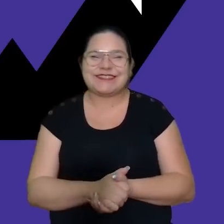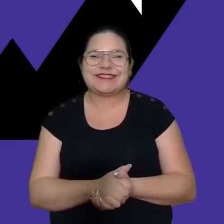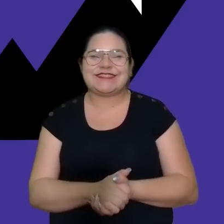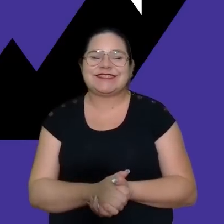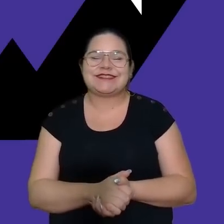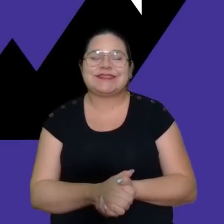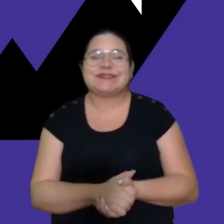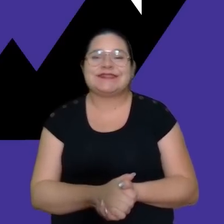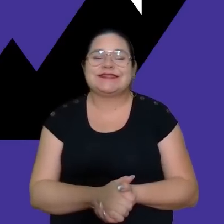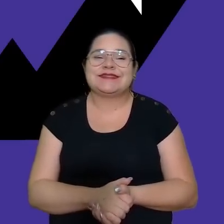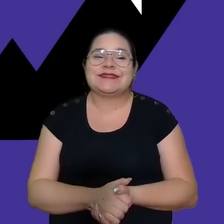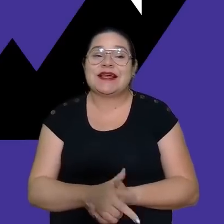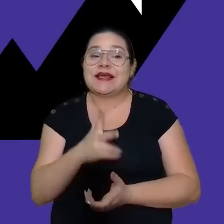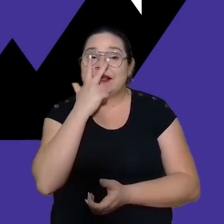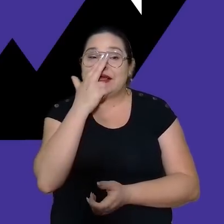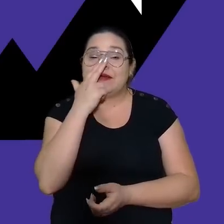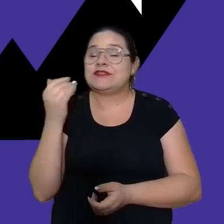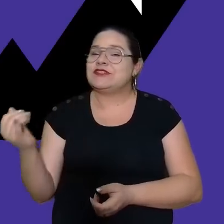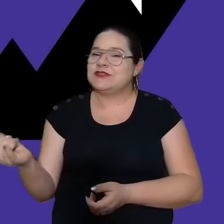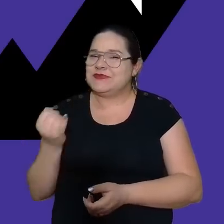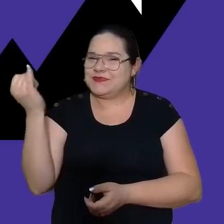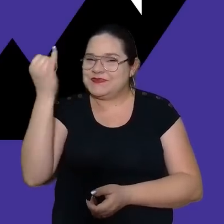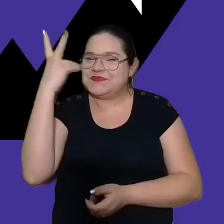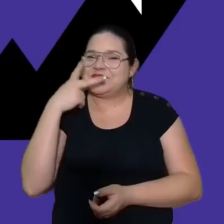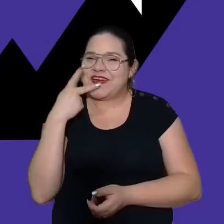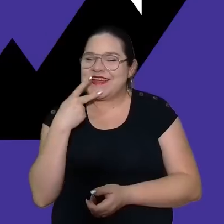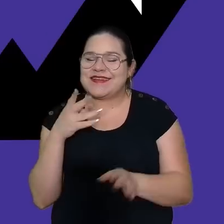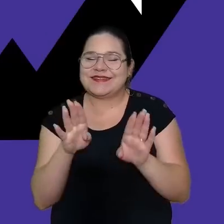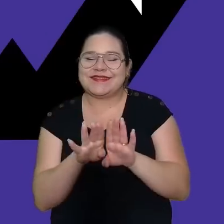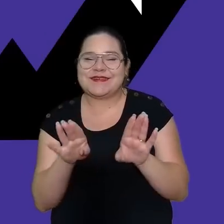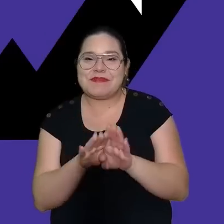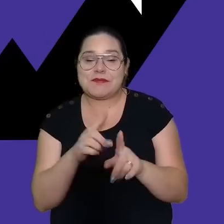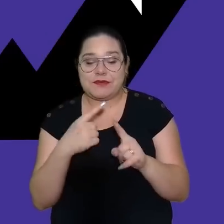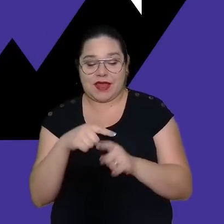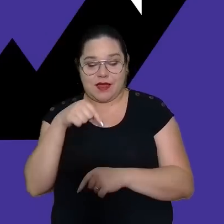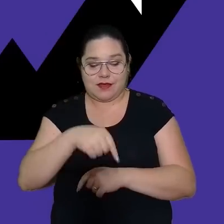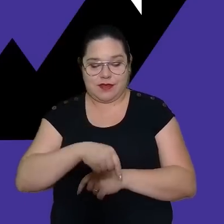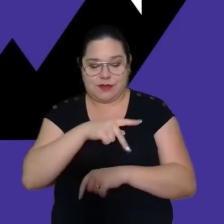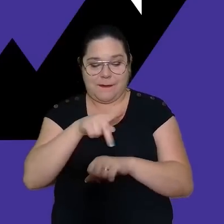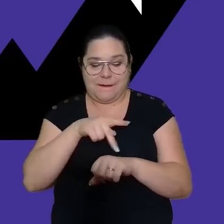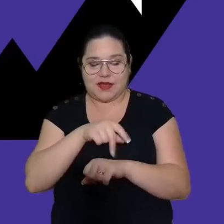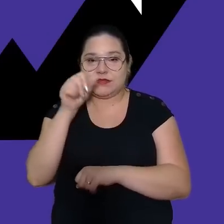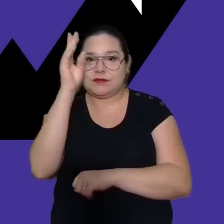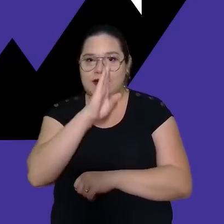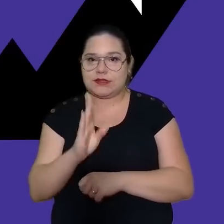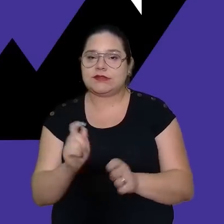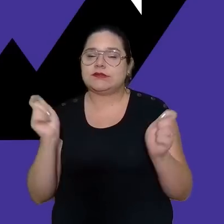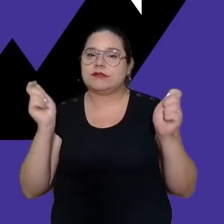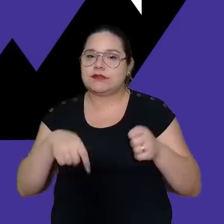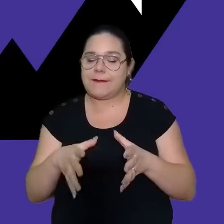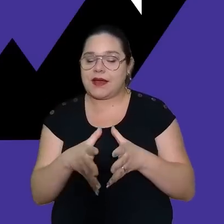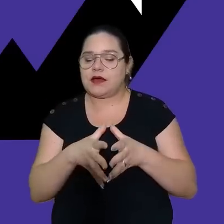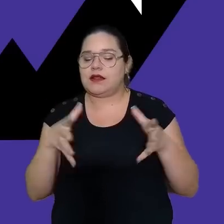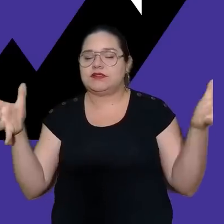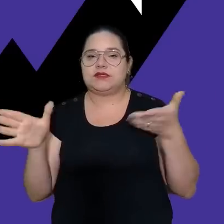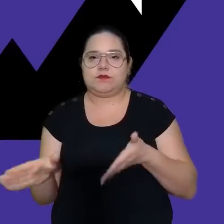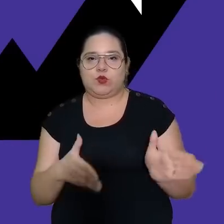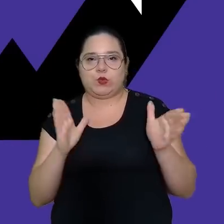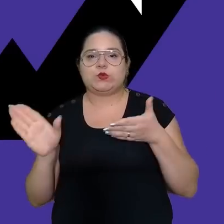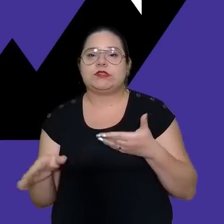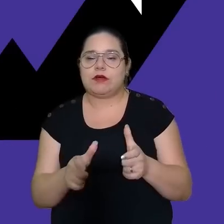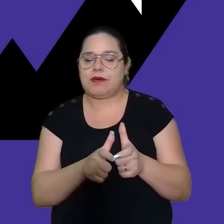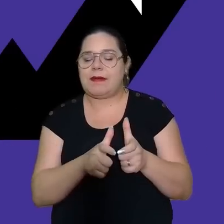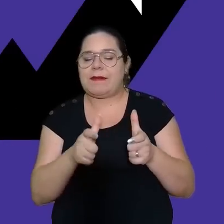acho importante é o seguinte, quer dizer, a gente tem nesse país um potencial para crescer produtividade, né? Portanto,